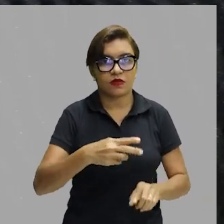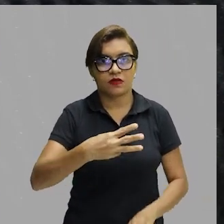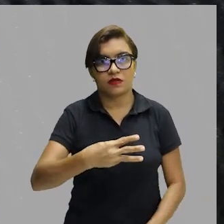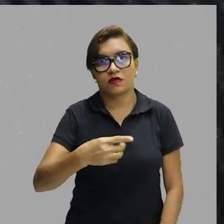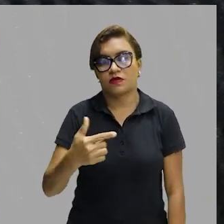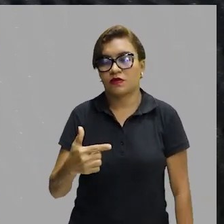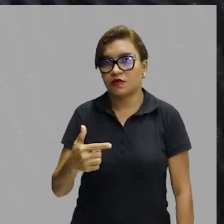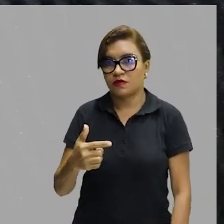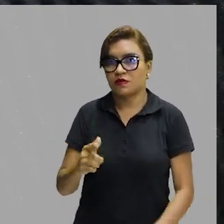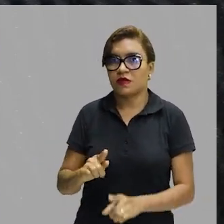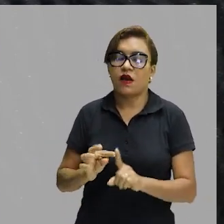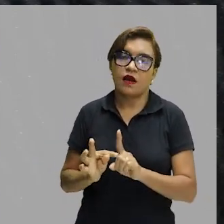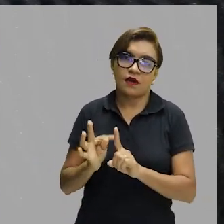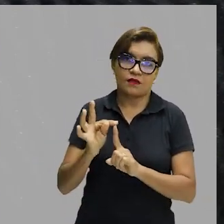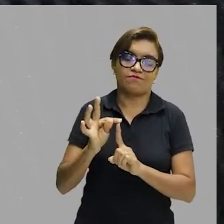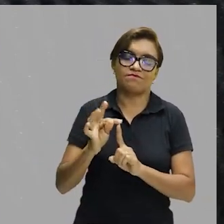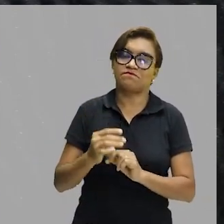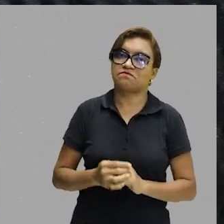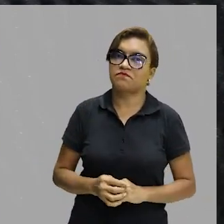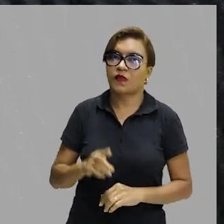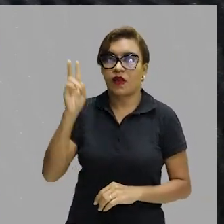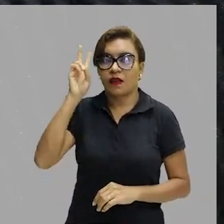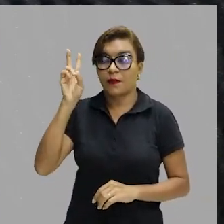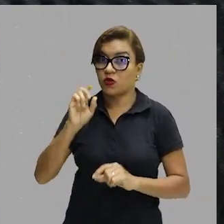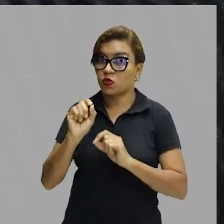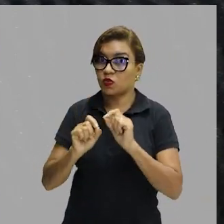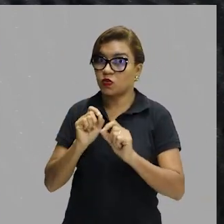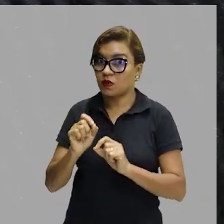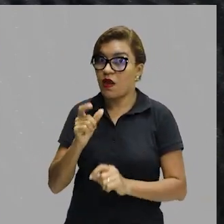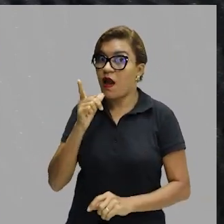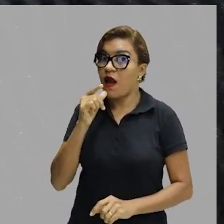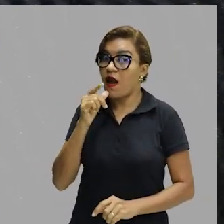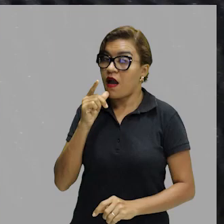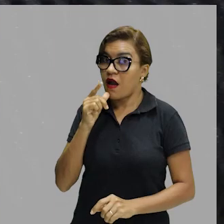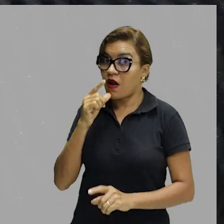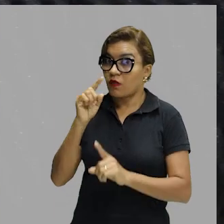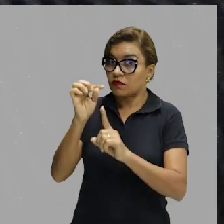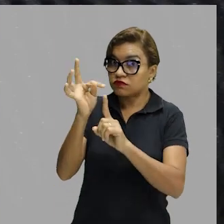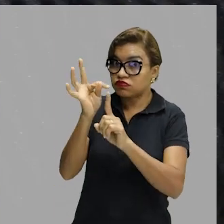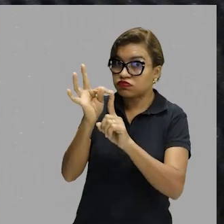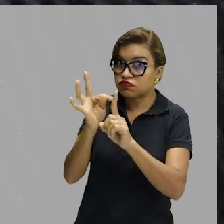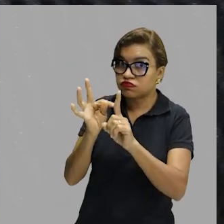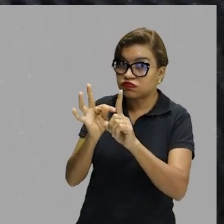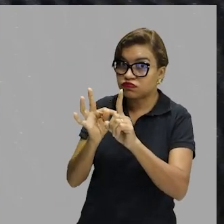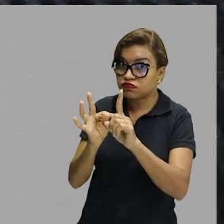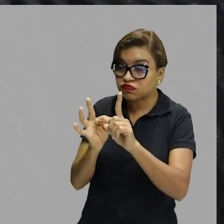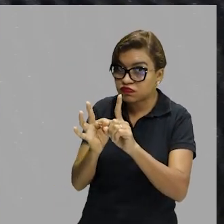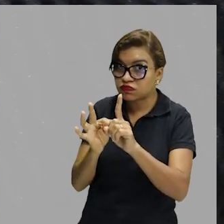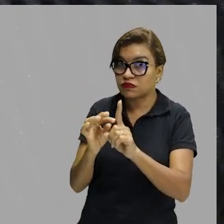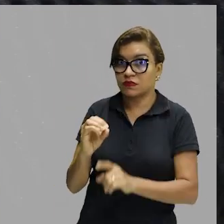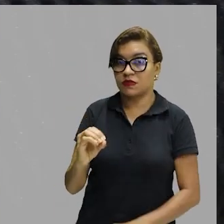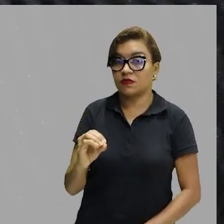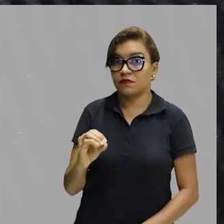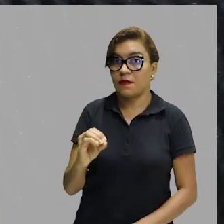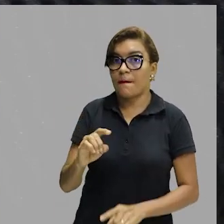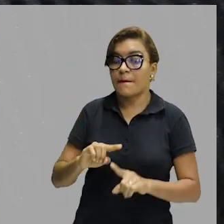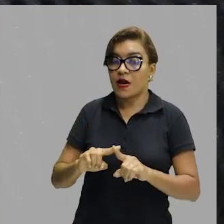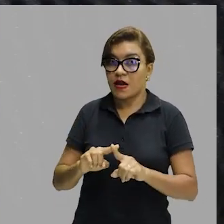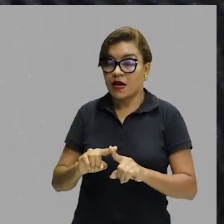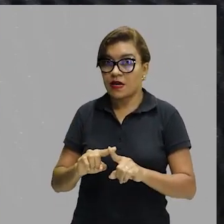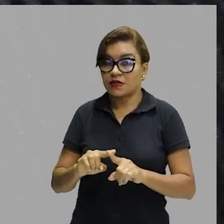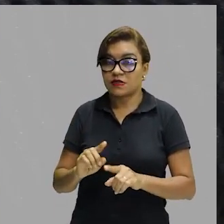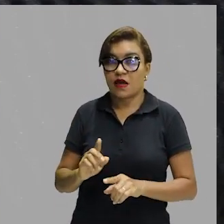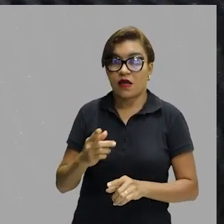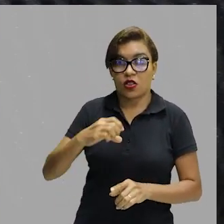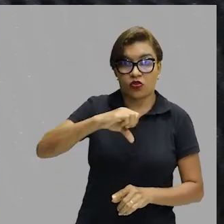graus Celsius. Então, lembrando, a água congela a 0, mas quando adicionamos 90 gramas de glicose a